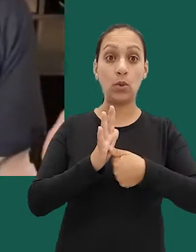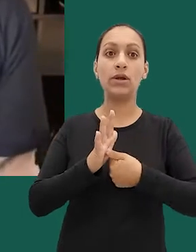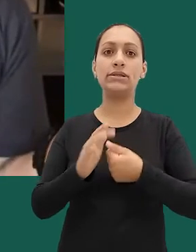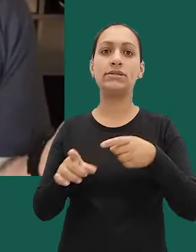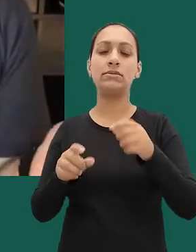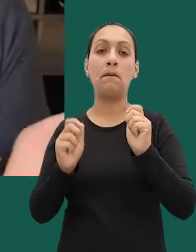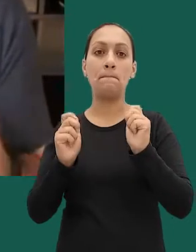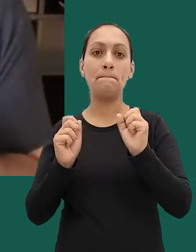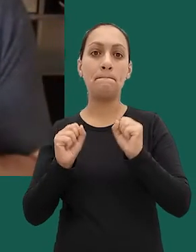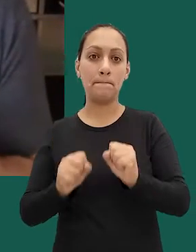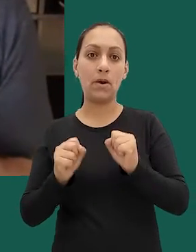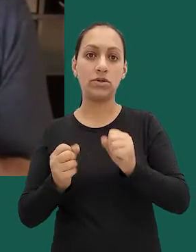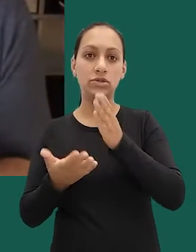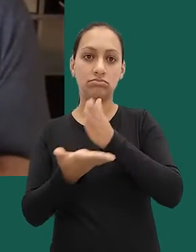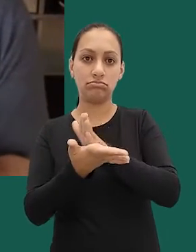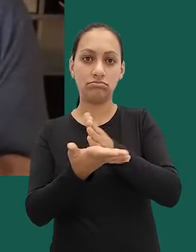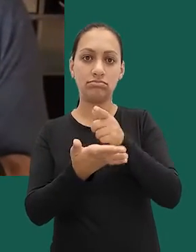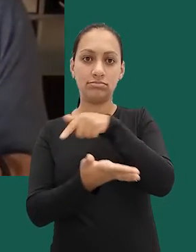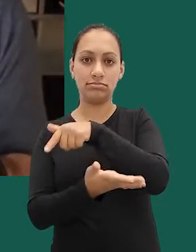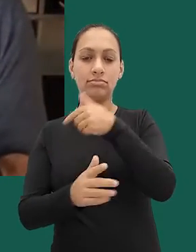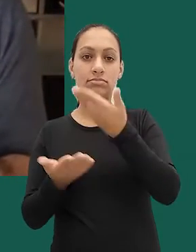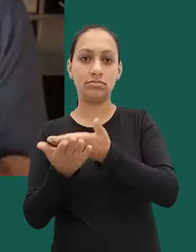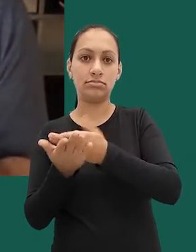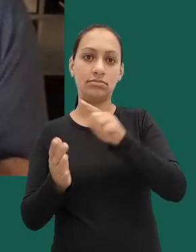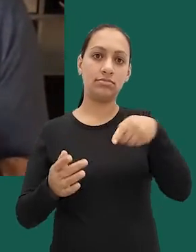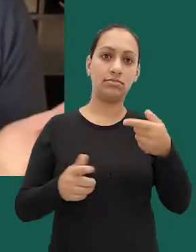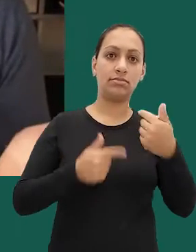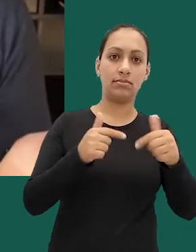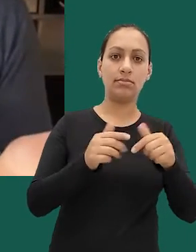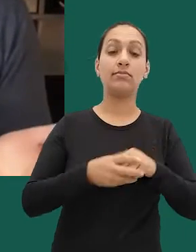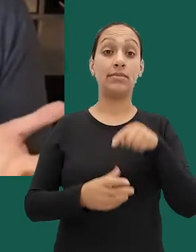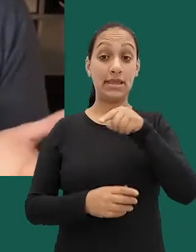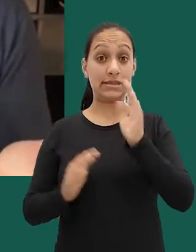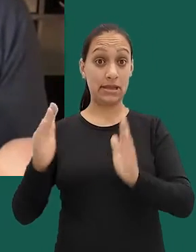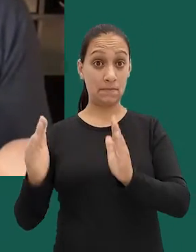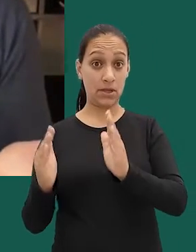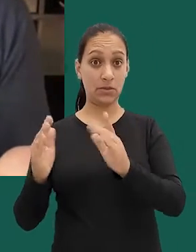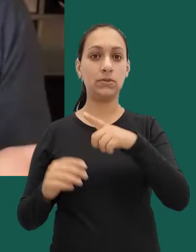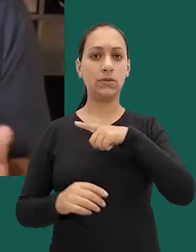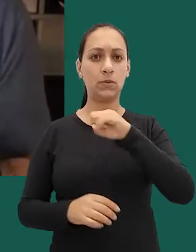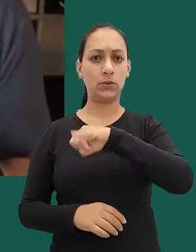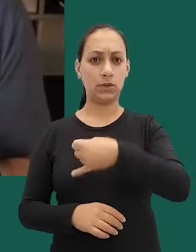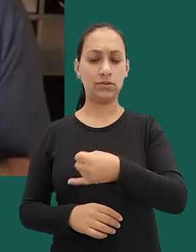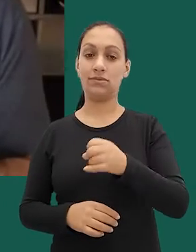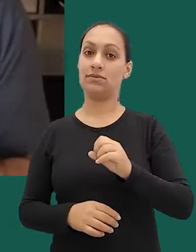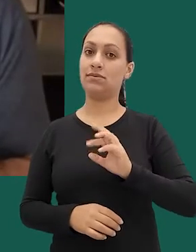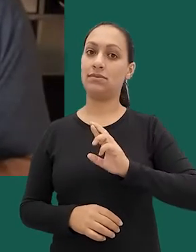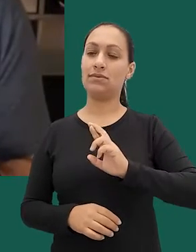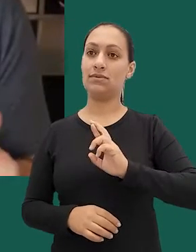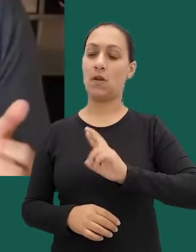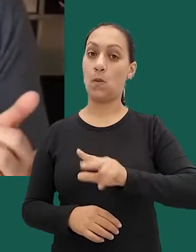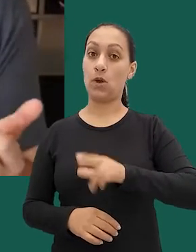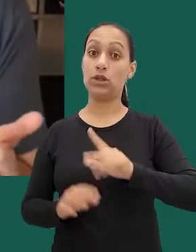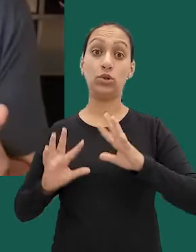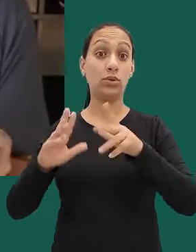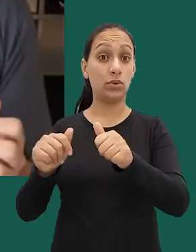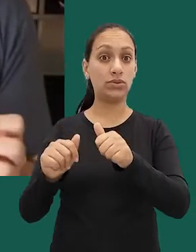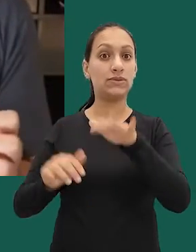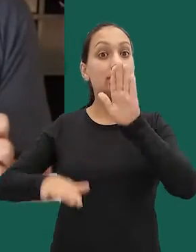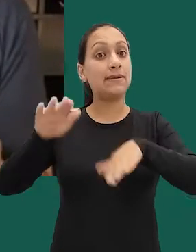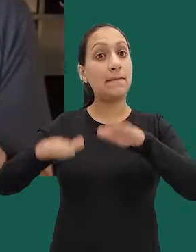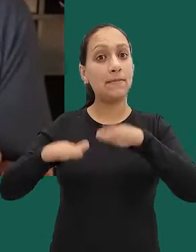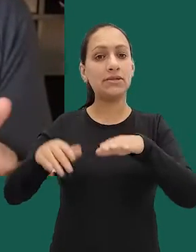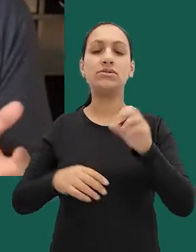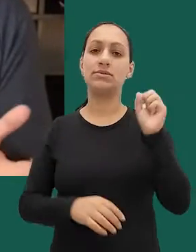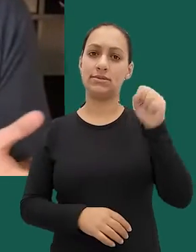meses. Nesse tempo, sim, você tem a oportunidade, não dá para dizer que é todo mundo, obviamente são casos e casos, mas dá